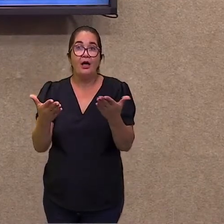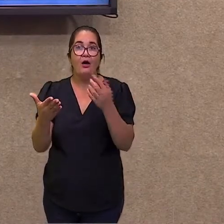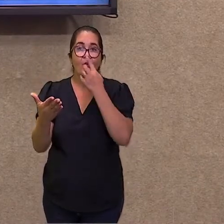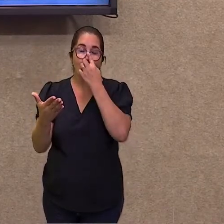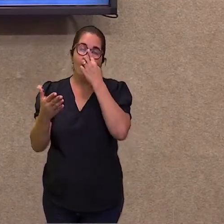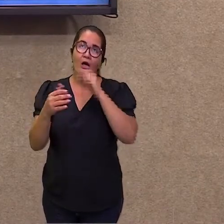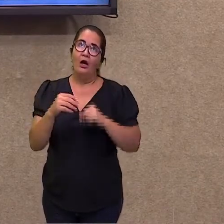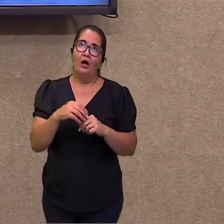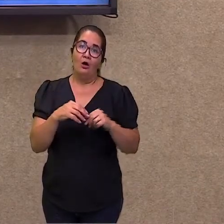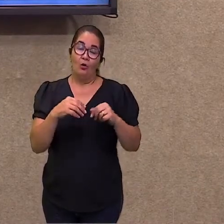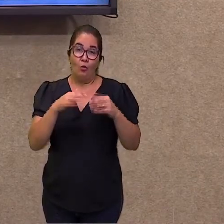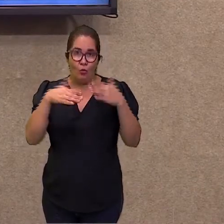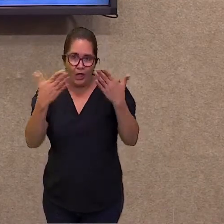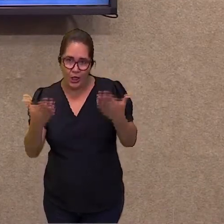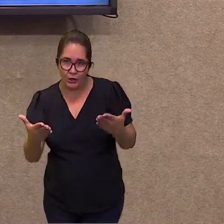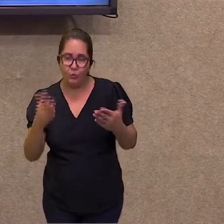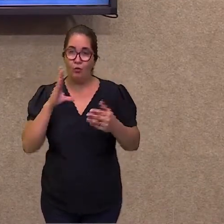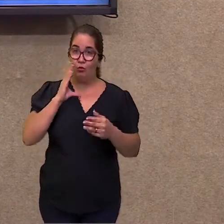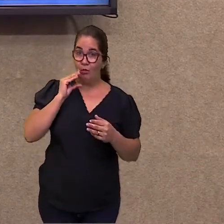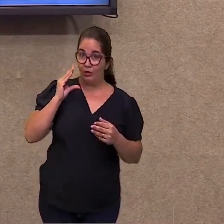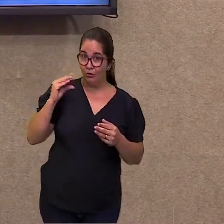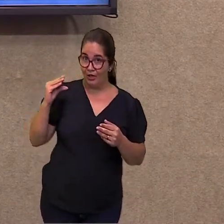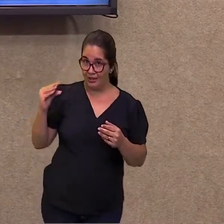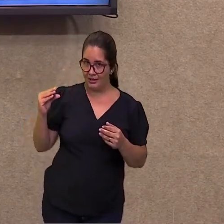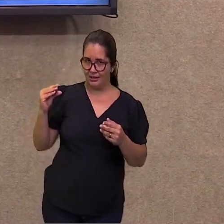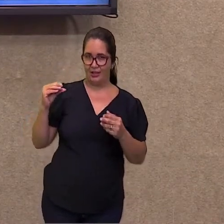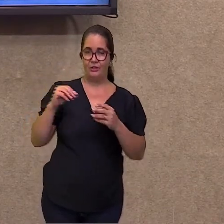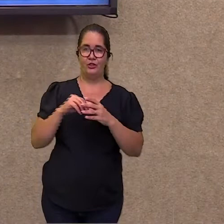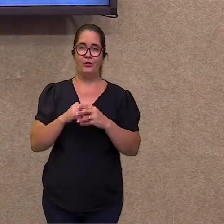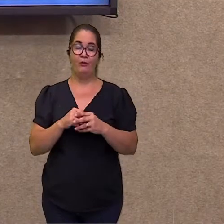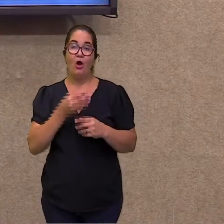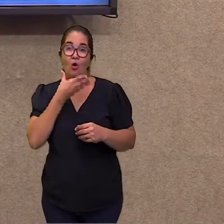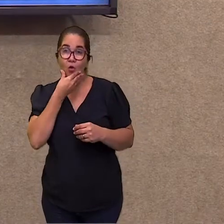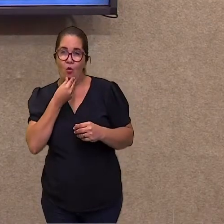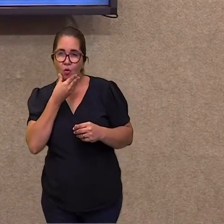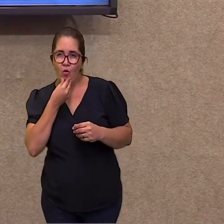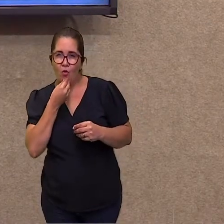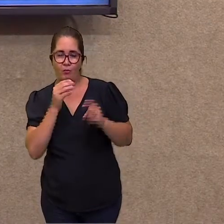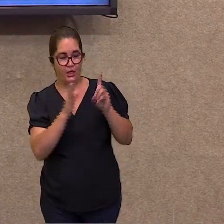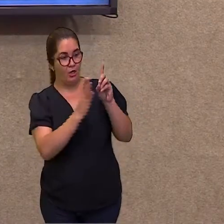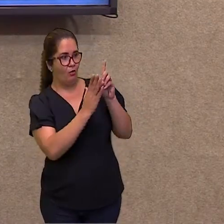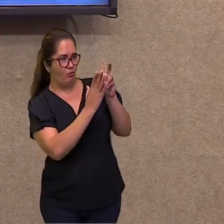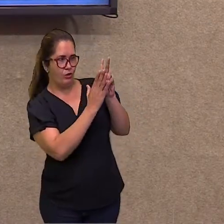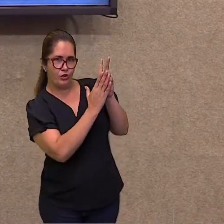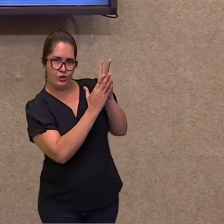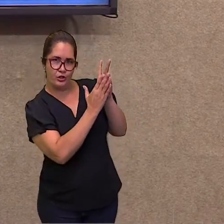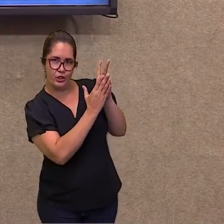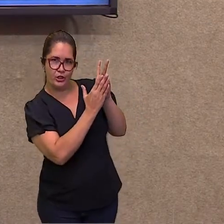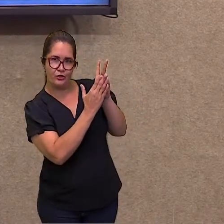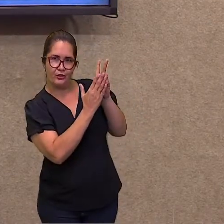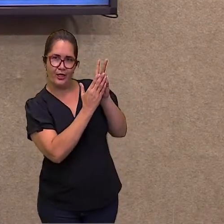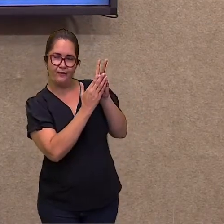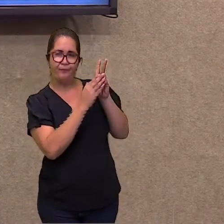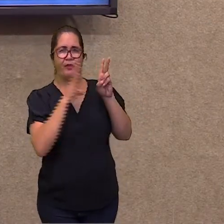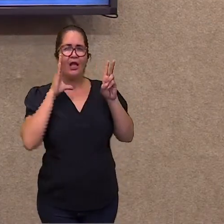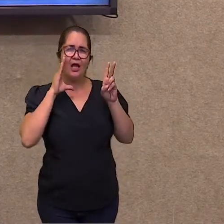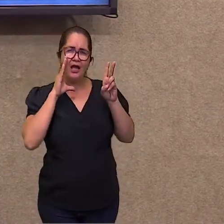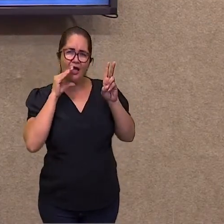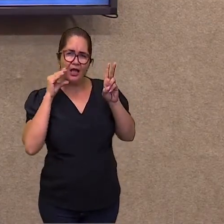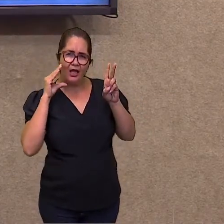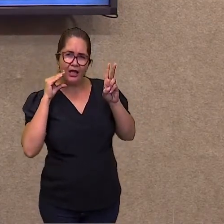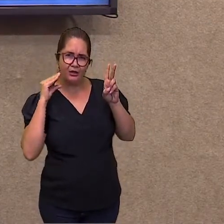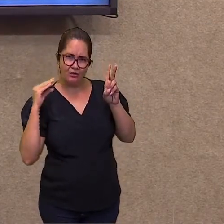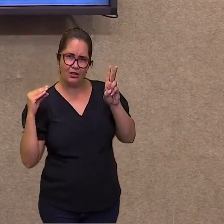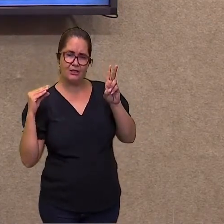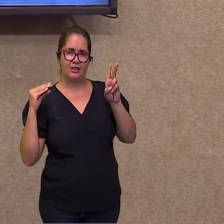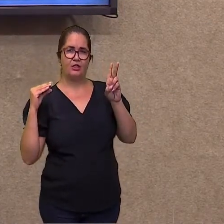puberdade, eles fazem uma dança. Tem a dança própria para aquele momento. Quando alguém, né, vem a falecer na tribo,